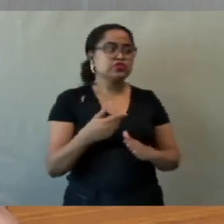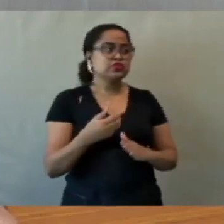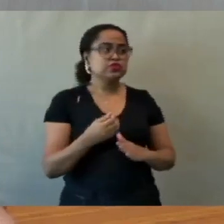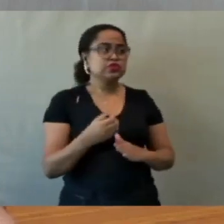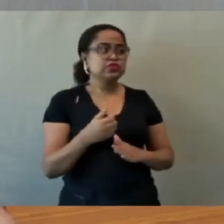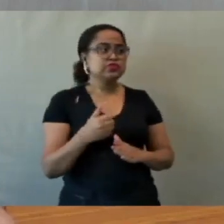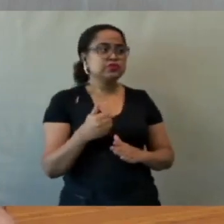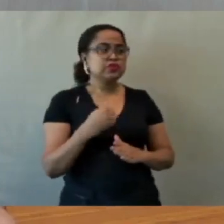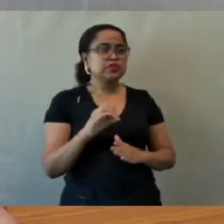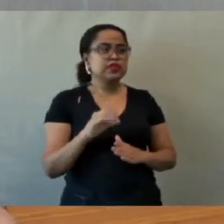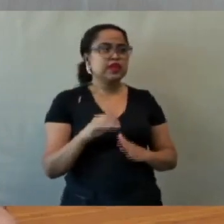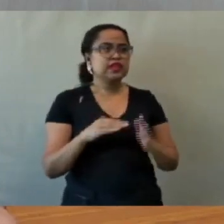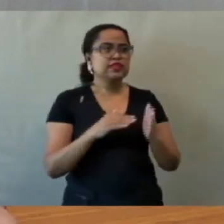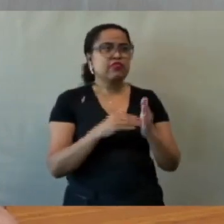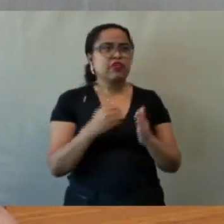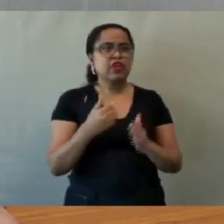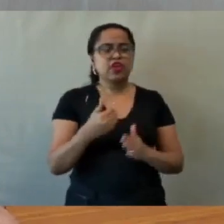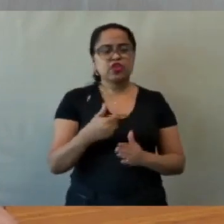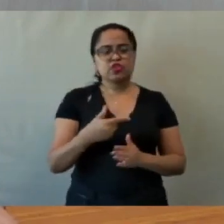2010 até